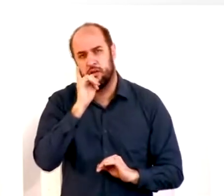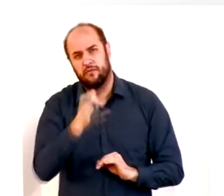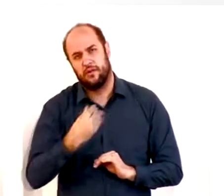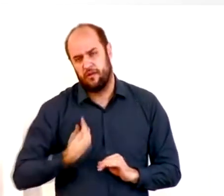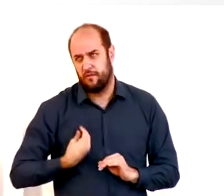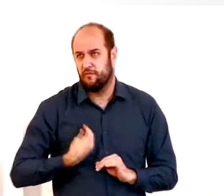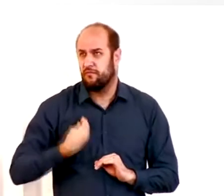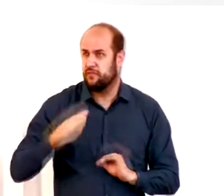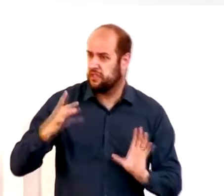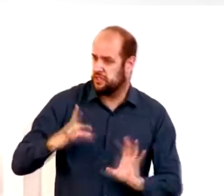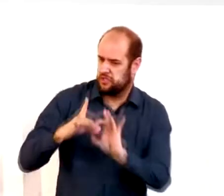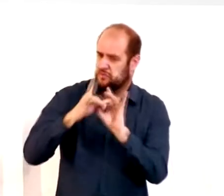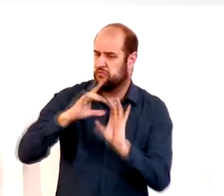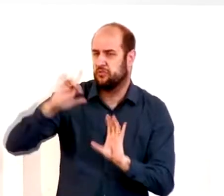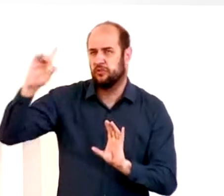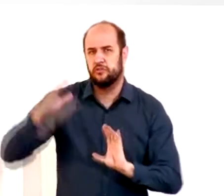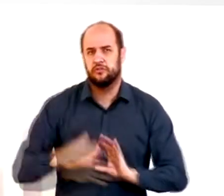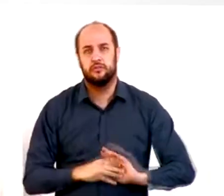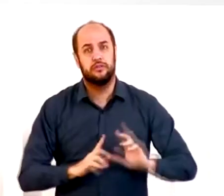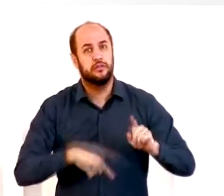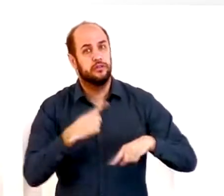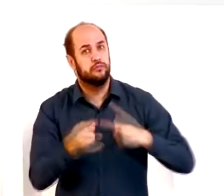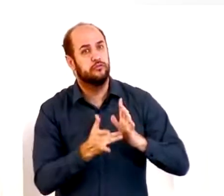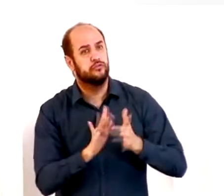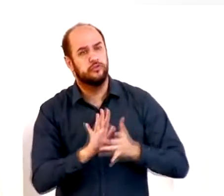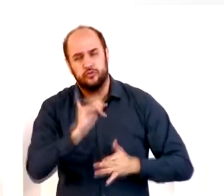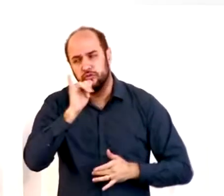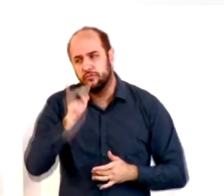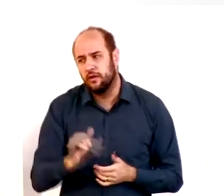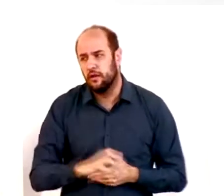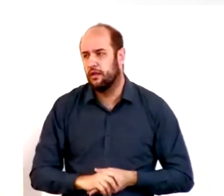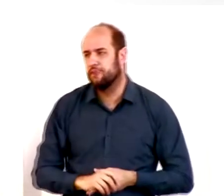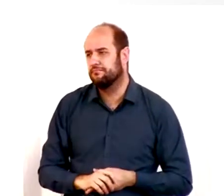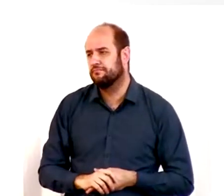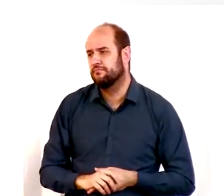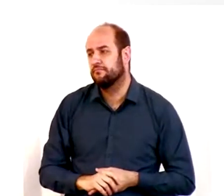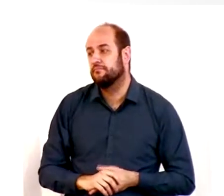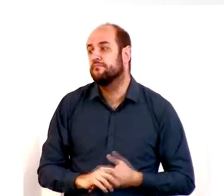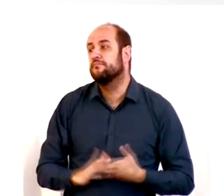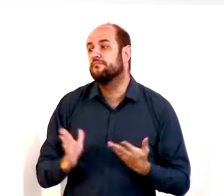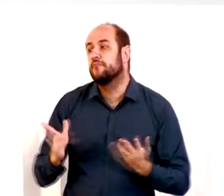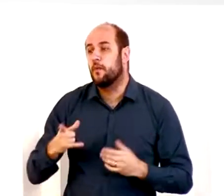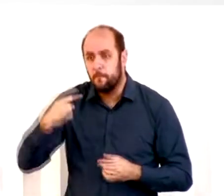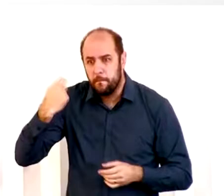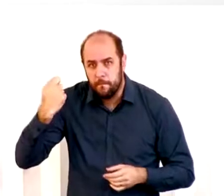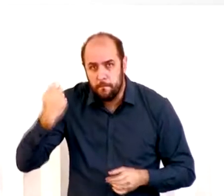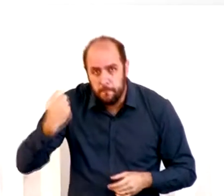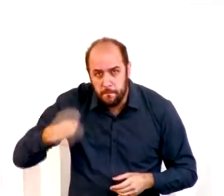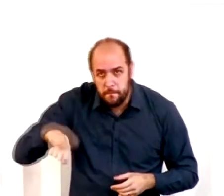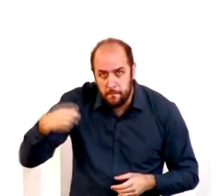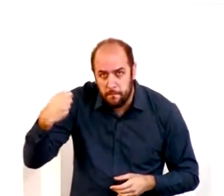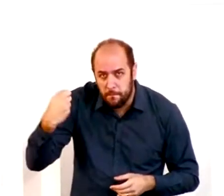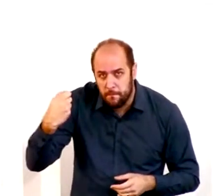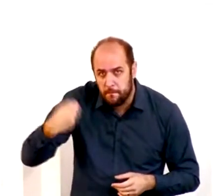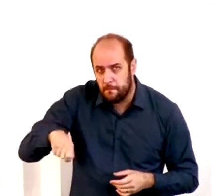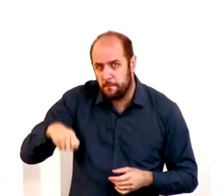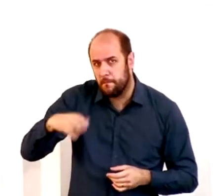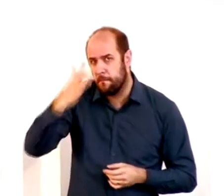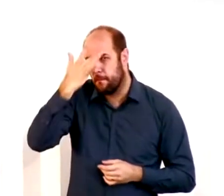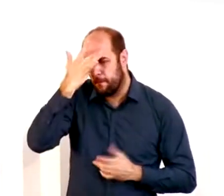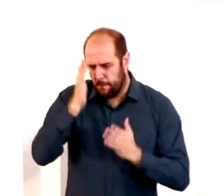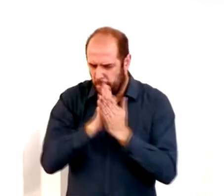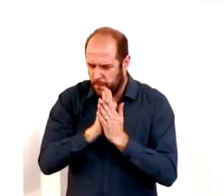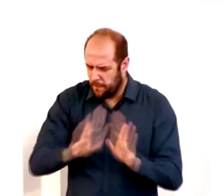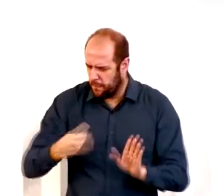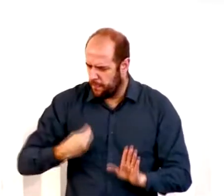com Deus, e em determinado momento Jesus diz para ela, é necessário que os adoradores adorem